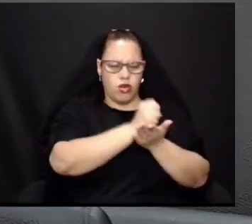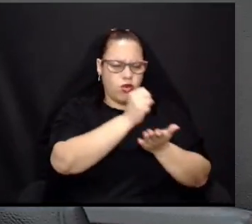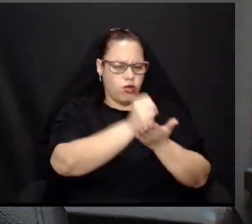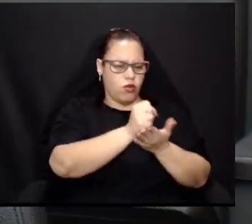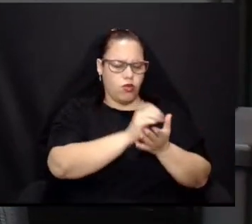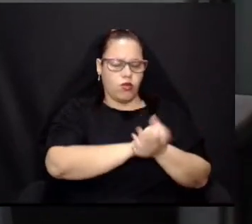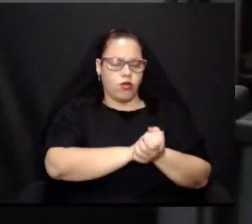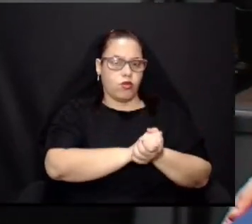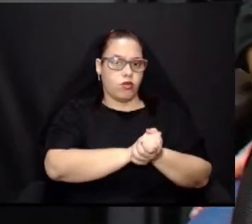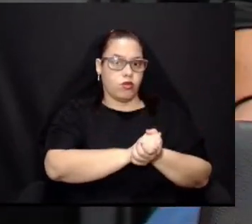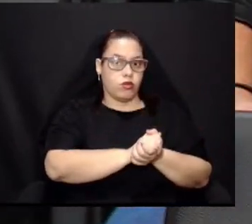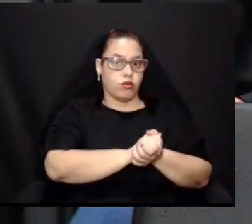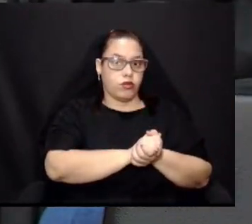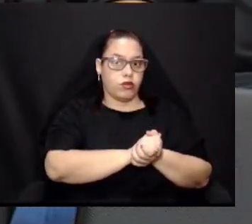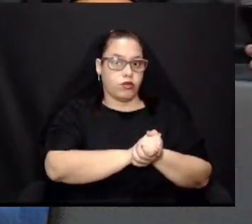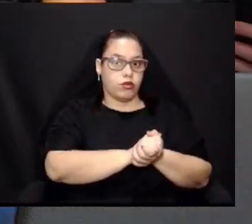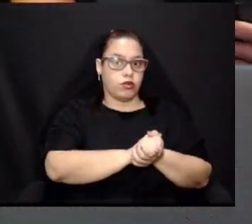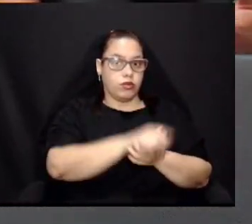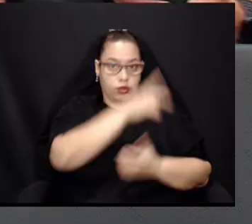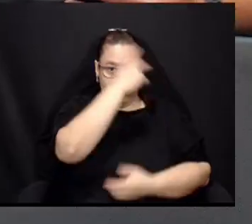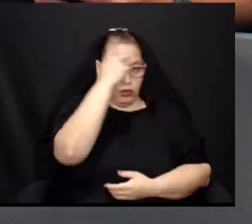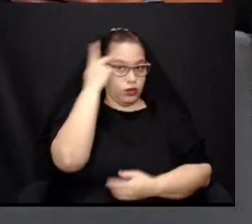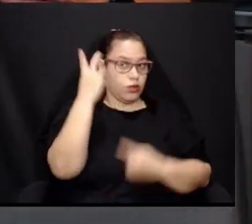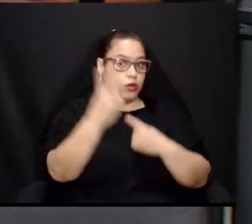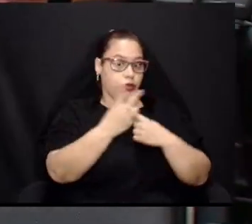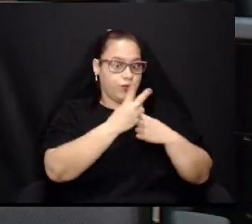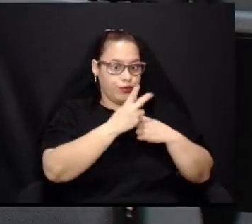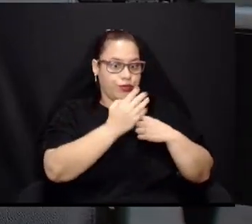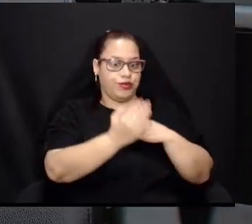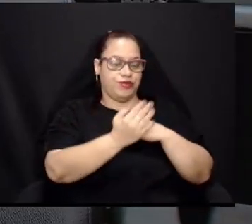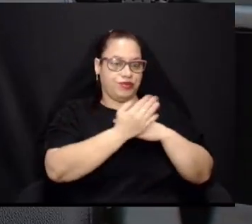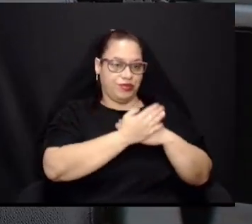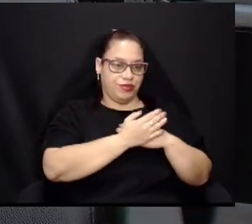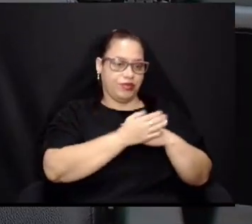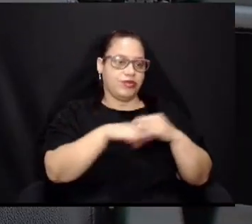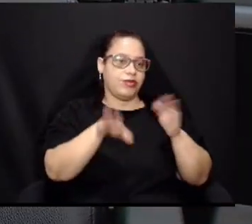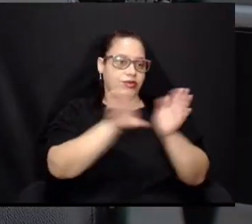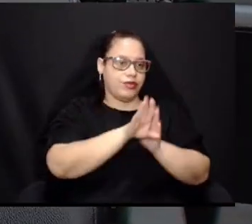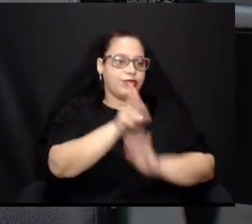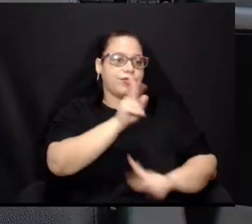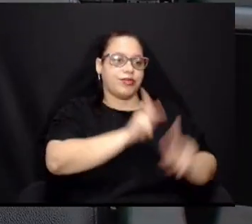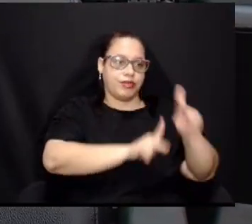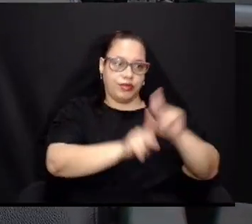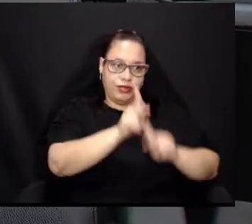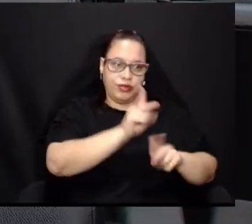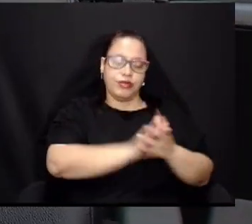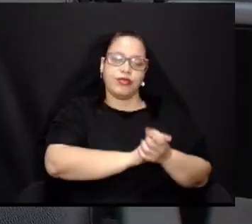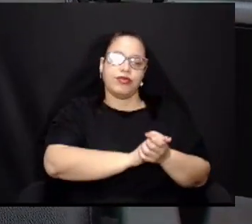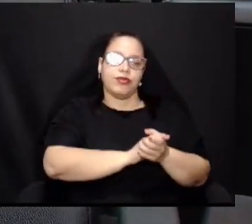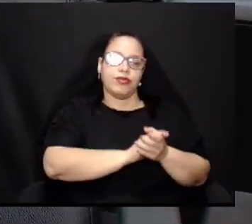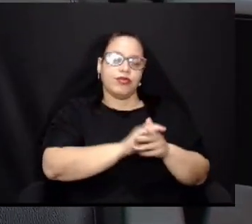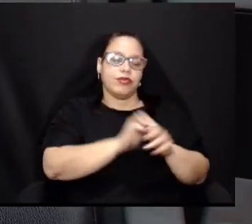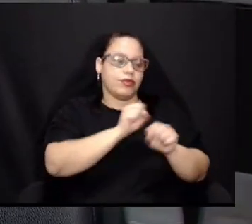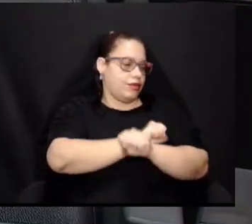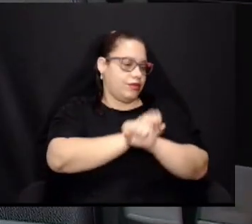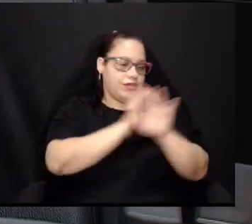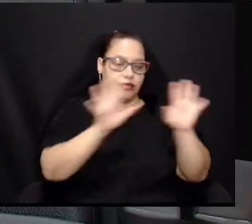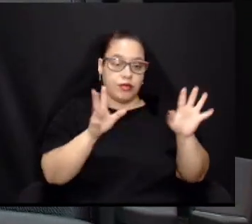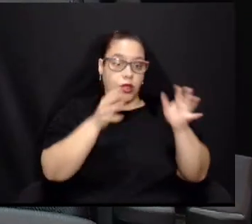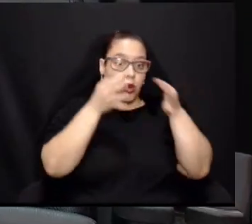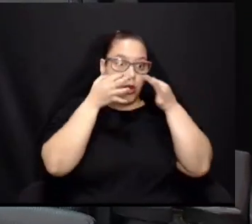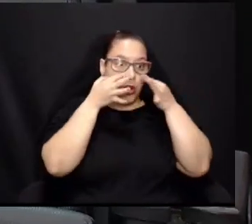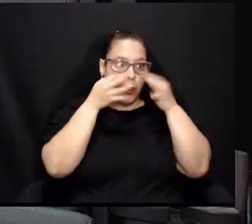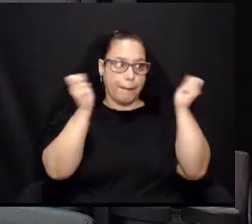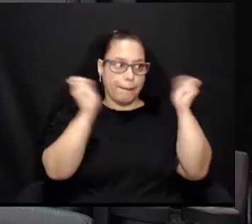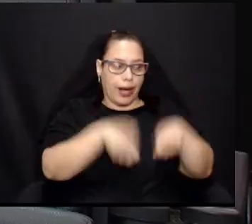gente para nos auxiliar para que chegue para a população da maneira mais transparente, mais visível possível. Você